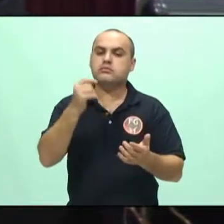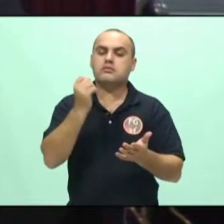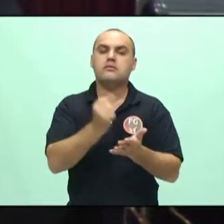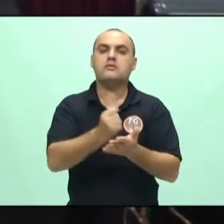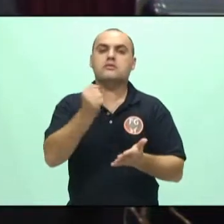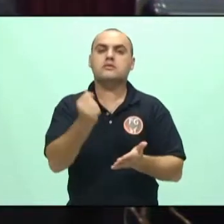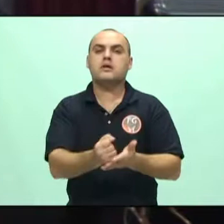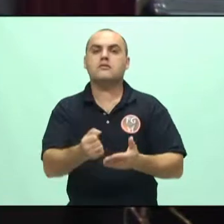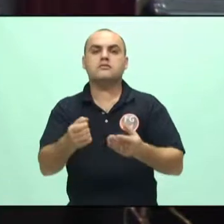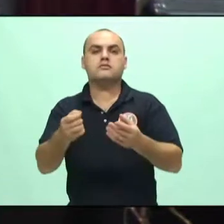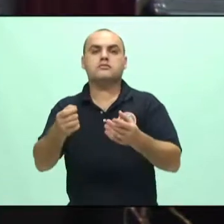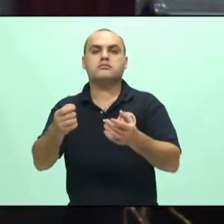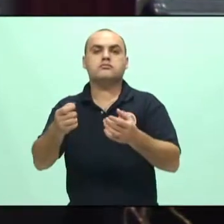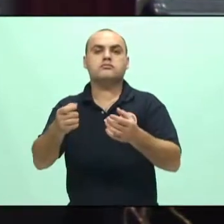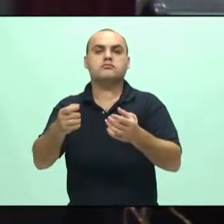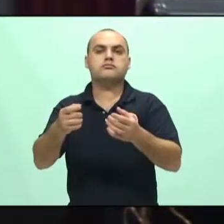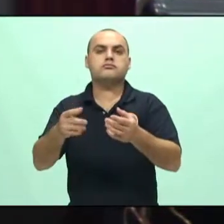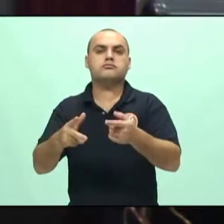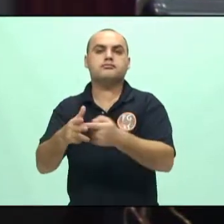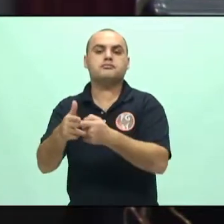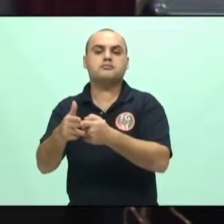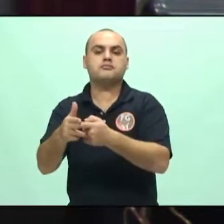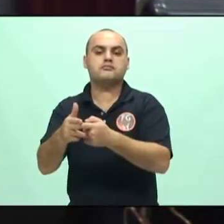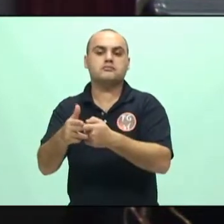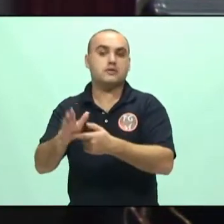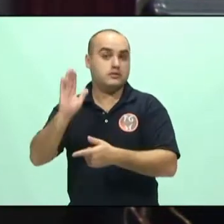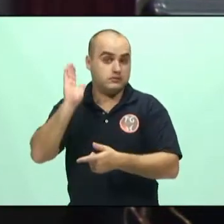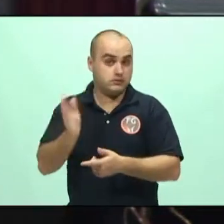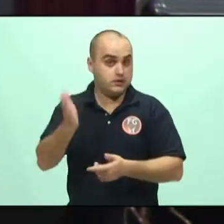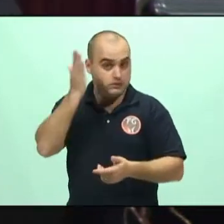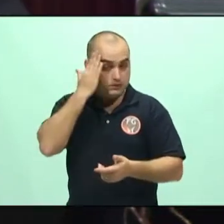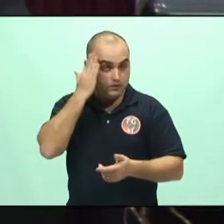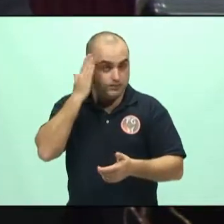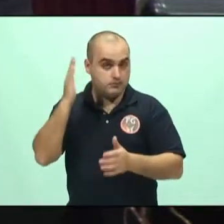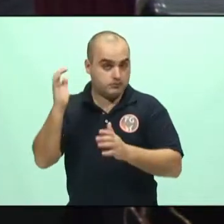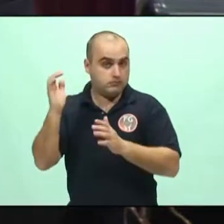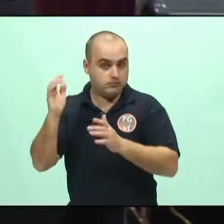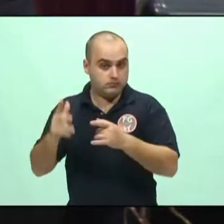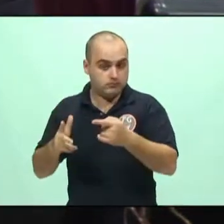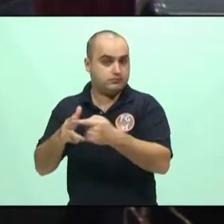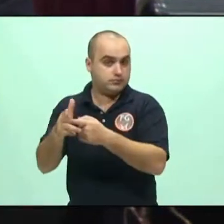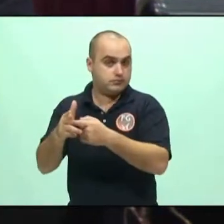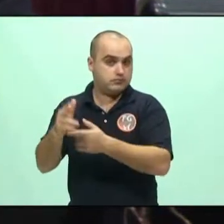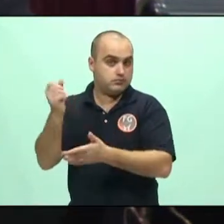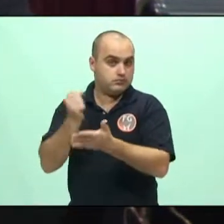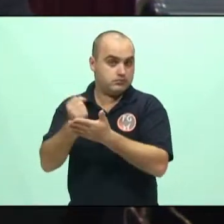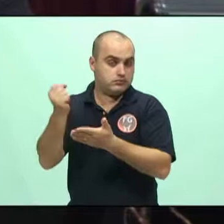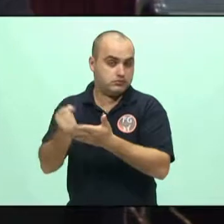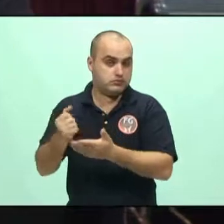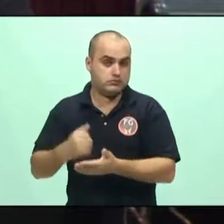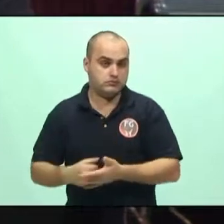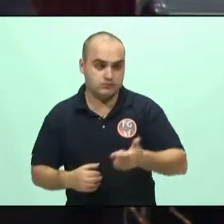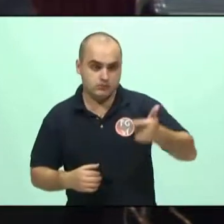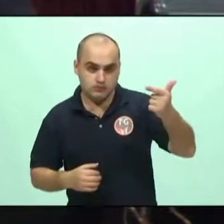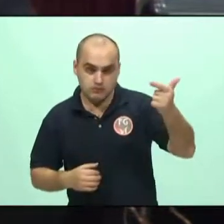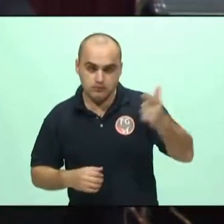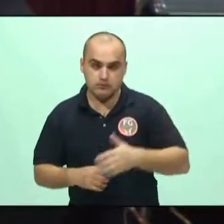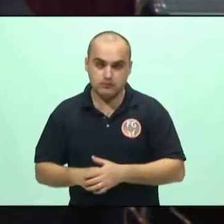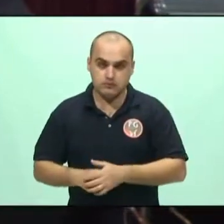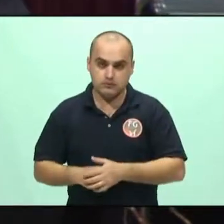contrato com a Empreiteira então já sabe-se que foi rompido segundo as obras que já foram iniciadas